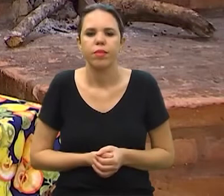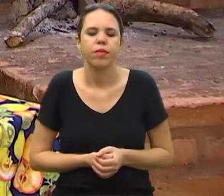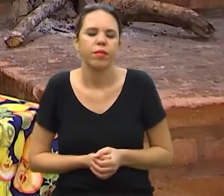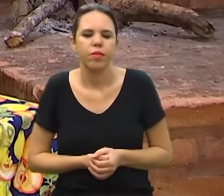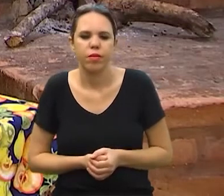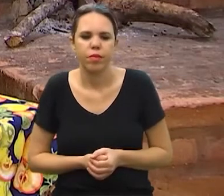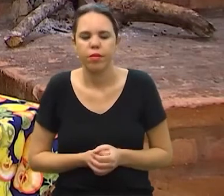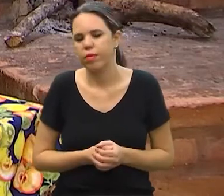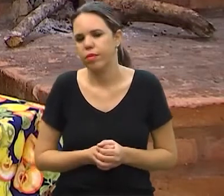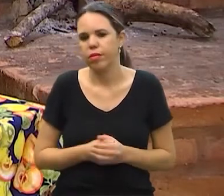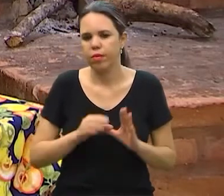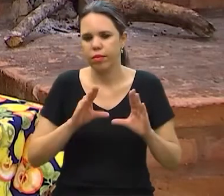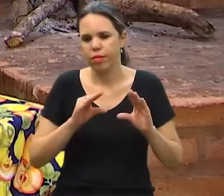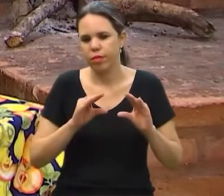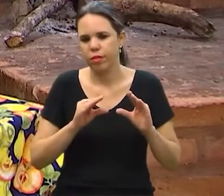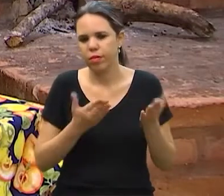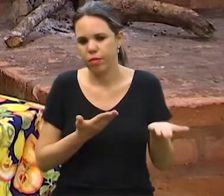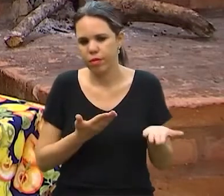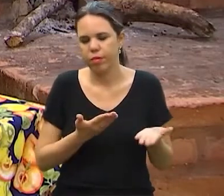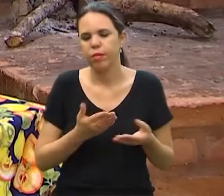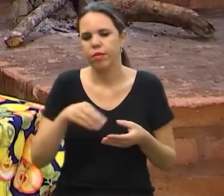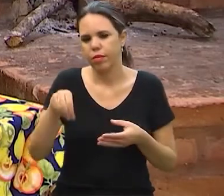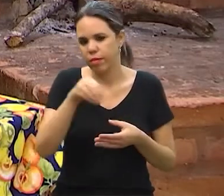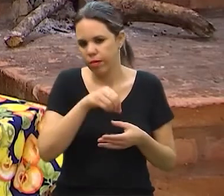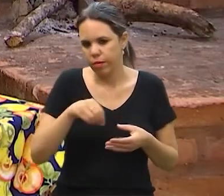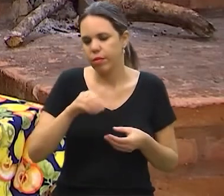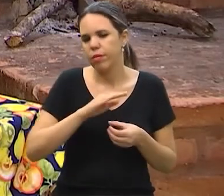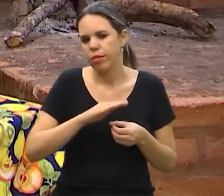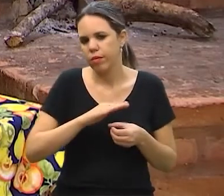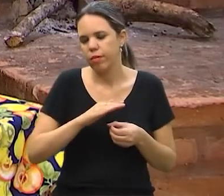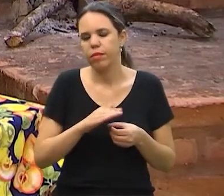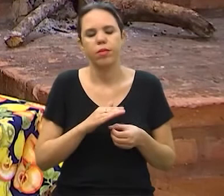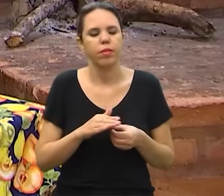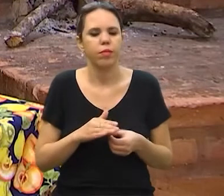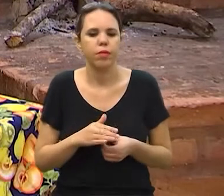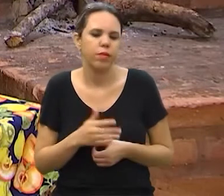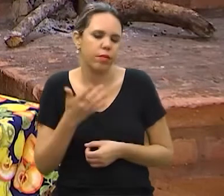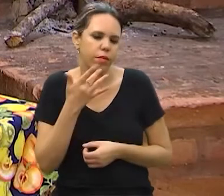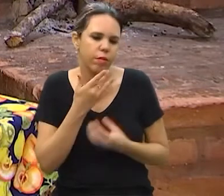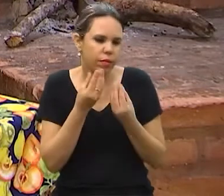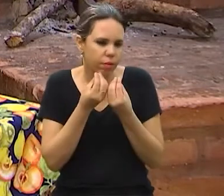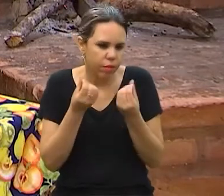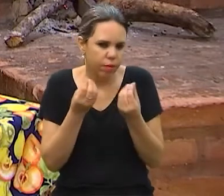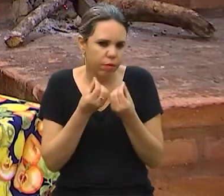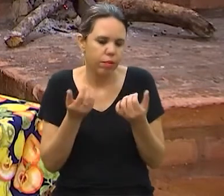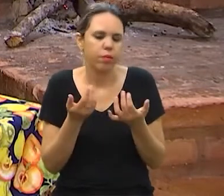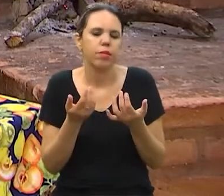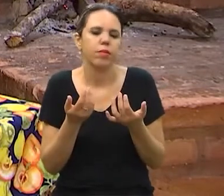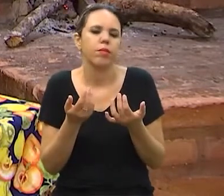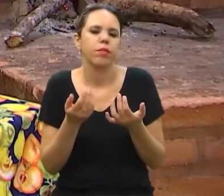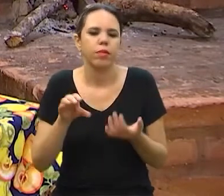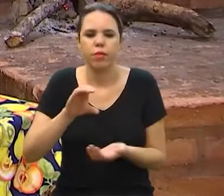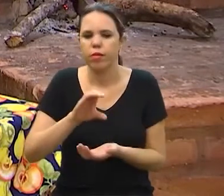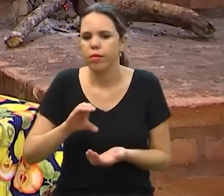né, A crocância aqui da batata palha, né? E a cremosidade